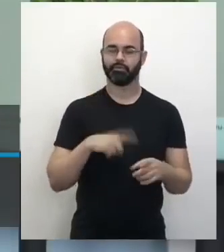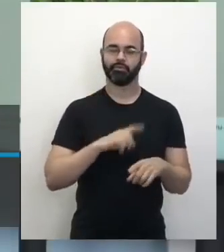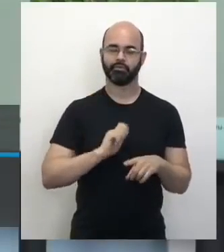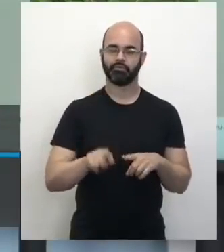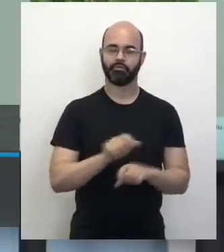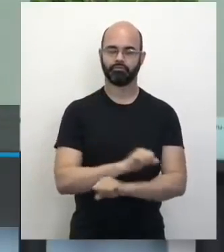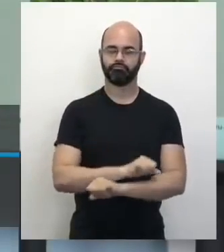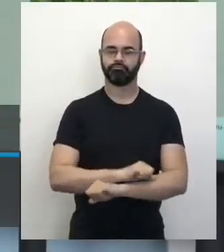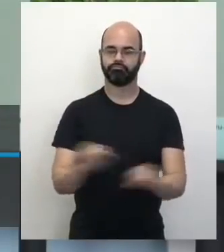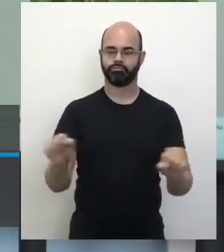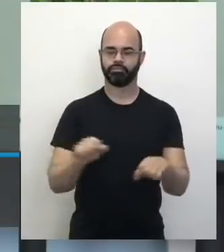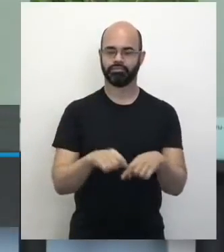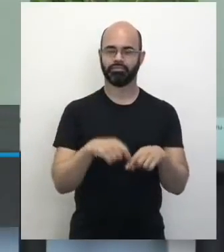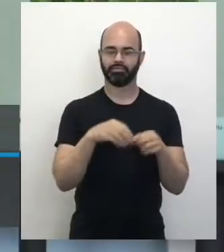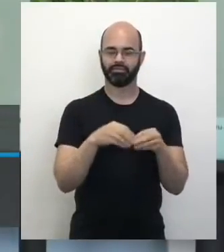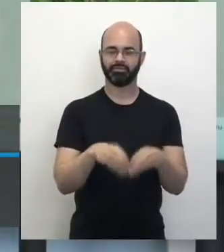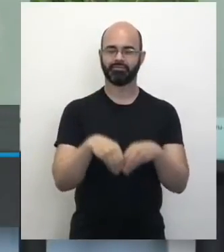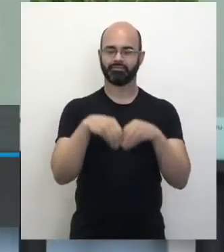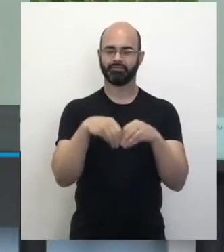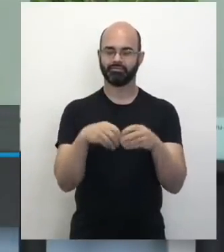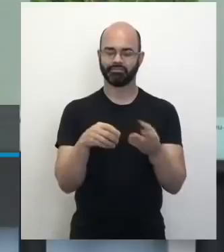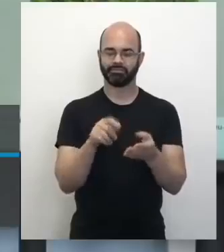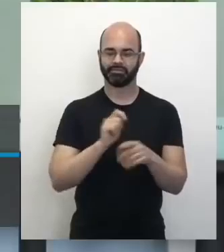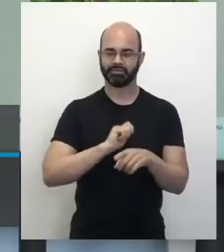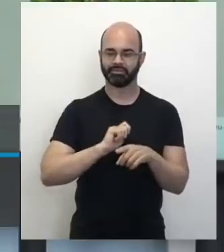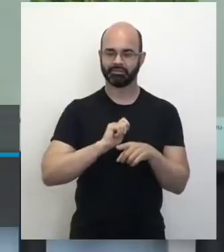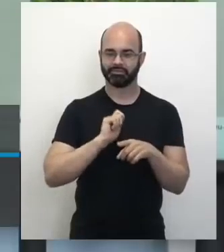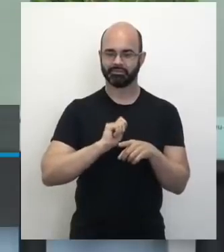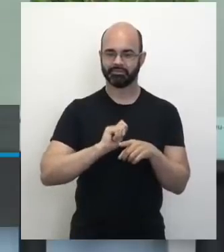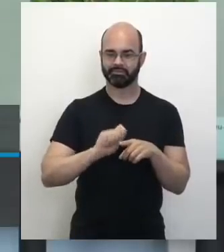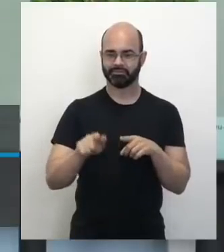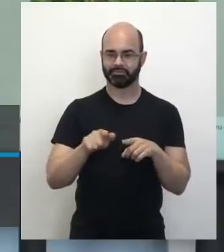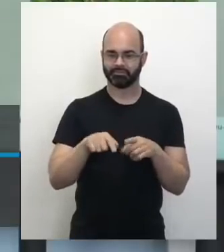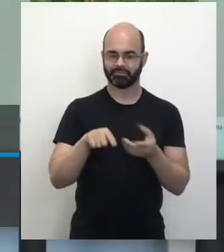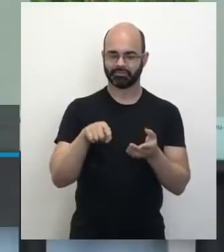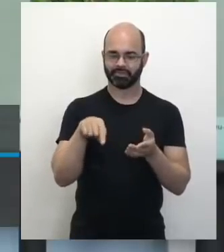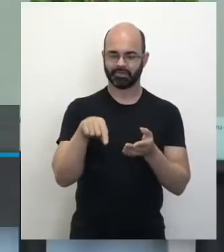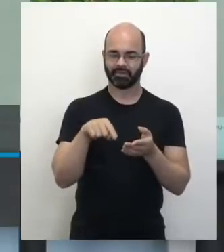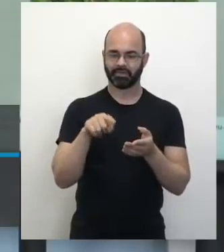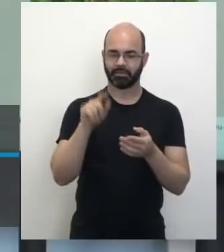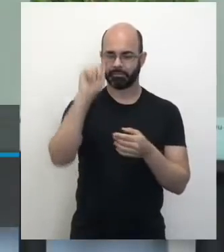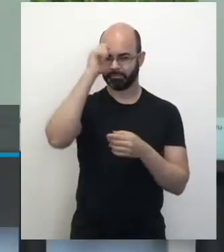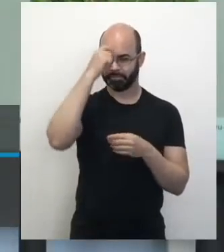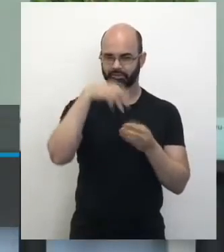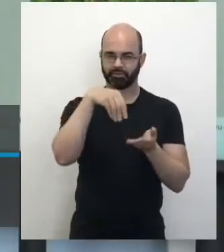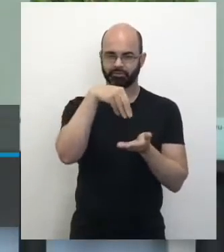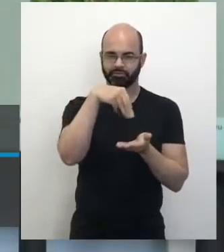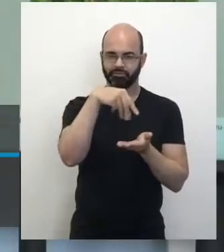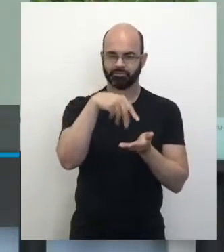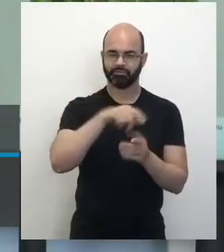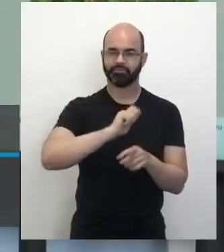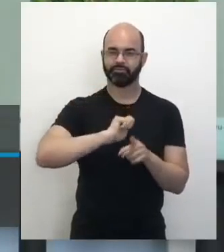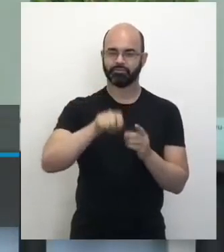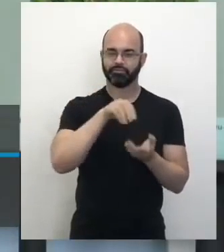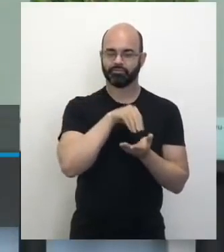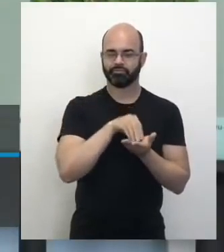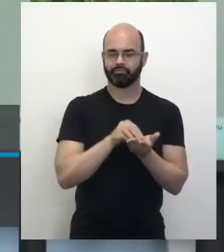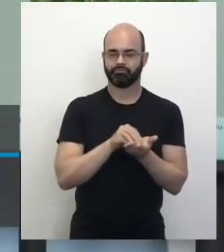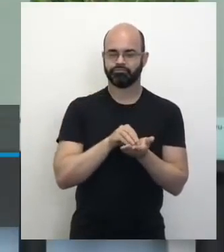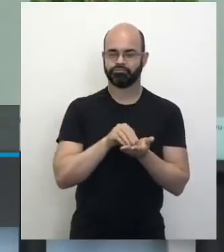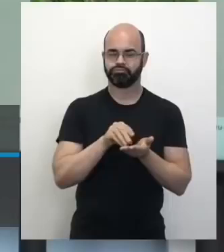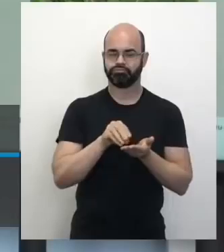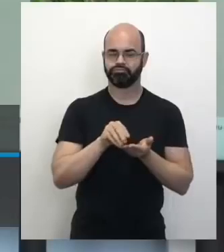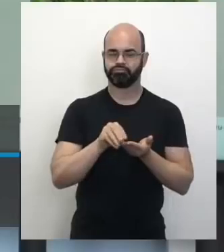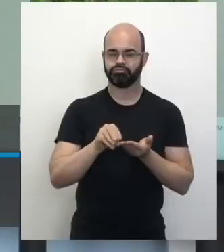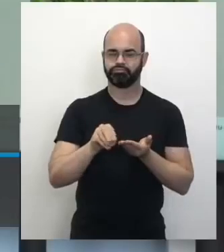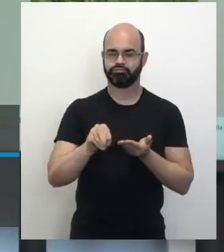até um histórico aí, né, de doença e pólvora nessa relação, né, e hoje, né, com a homologação de alguns